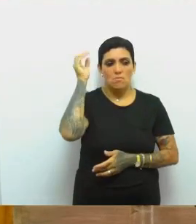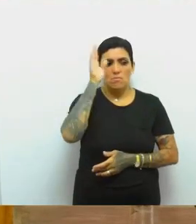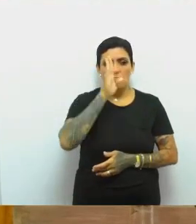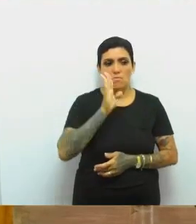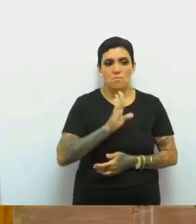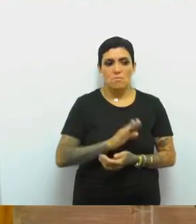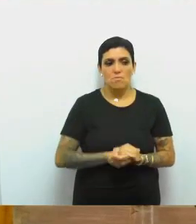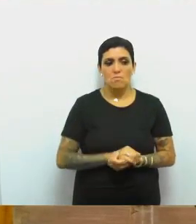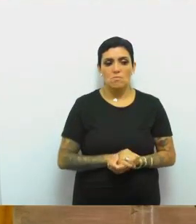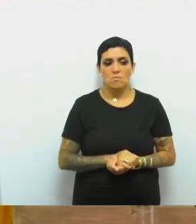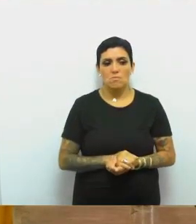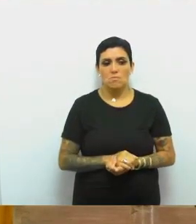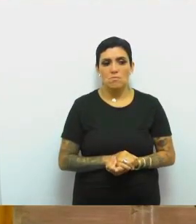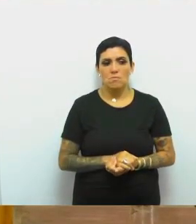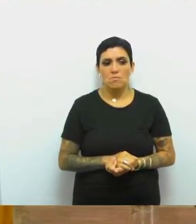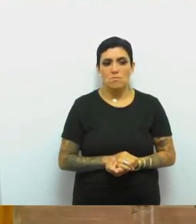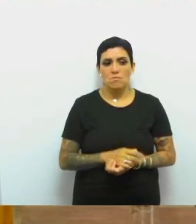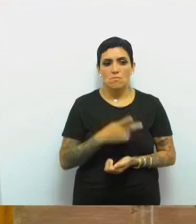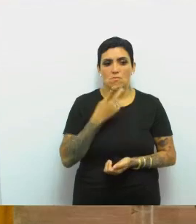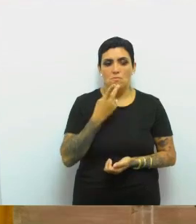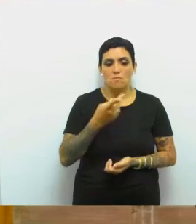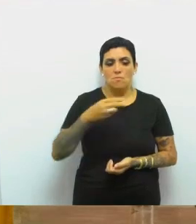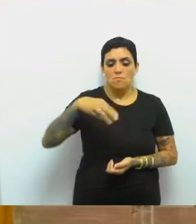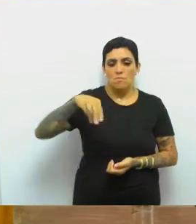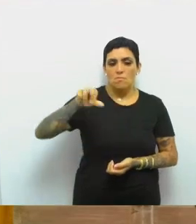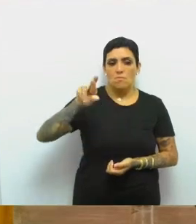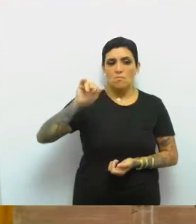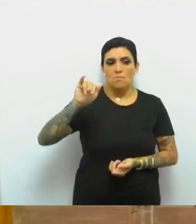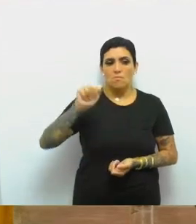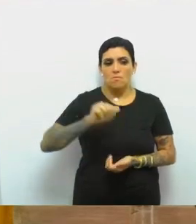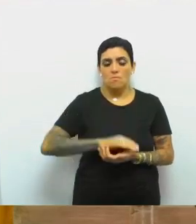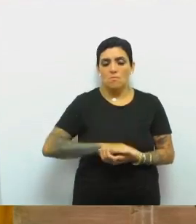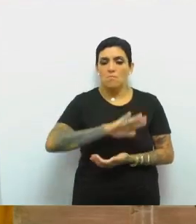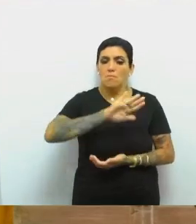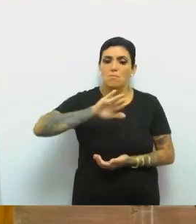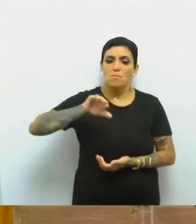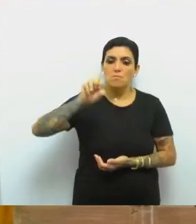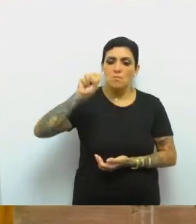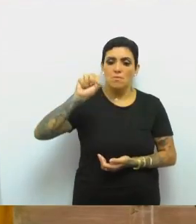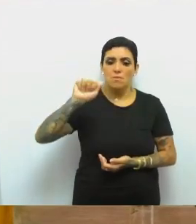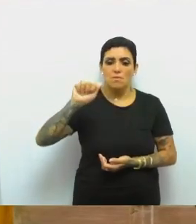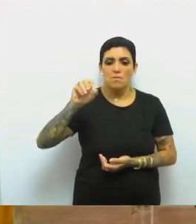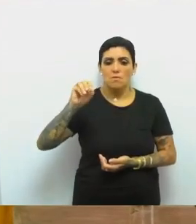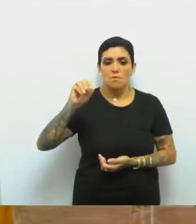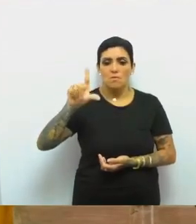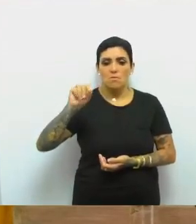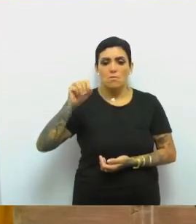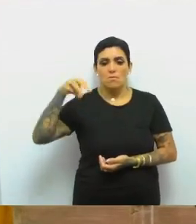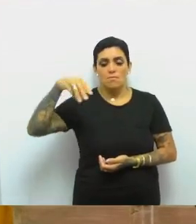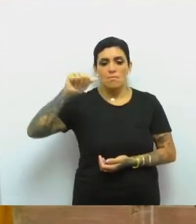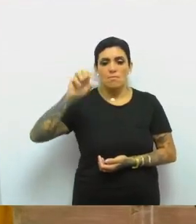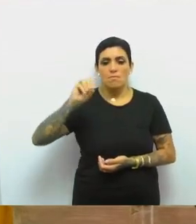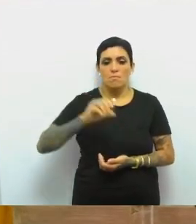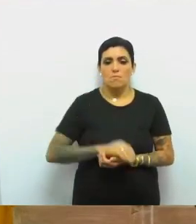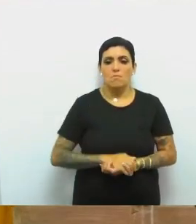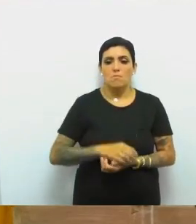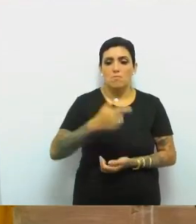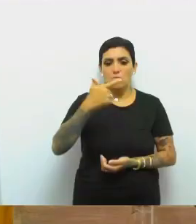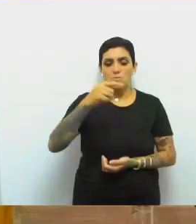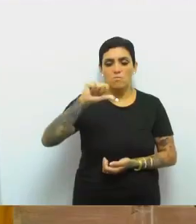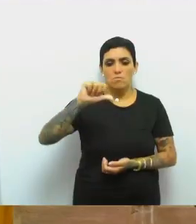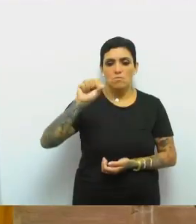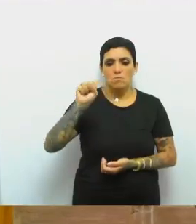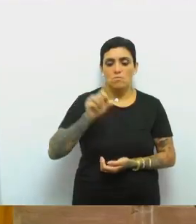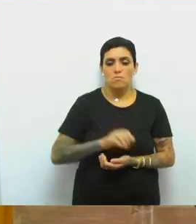sobre a concessão da medalha Maren Salomão à senhora Renate Weber Vieira. Parecer 298 da